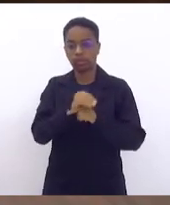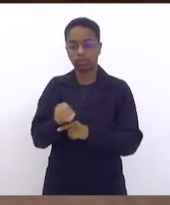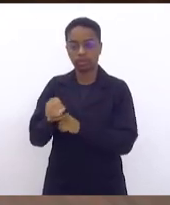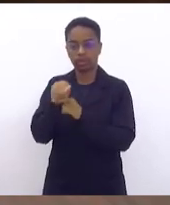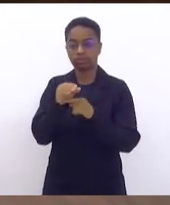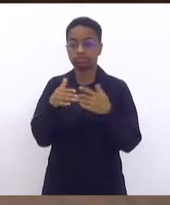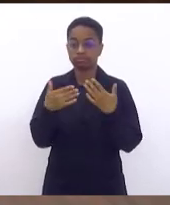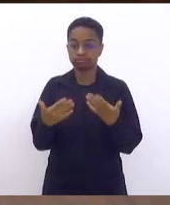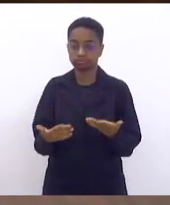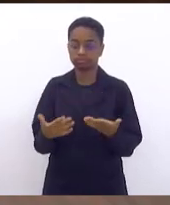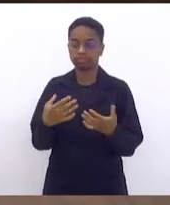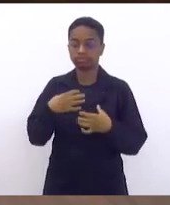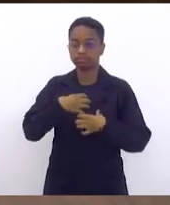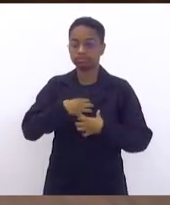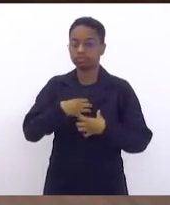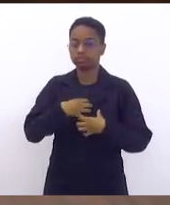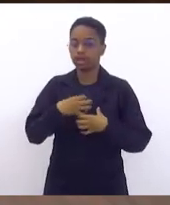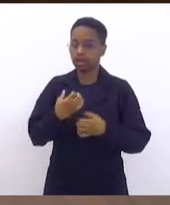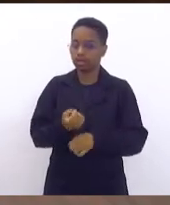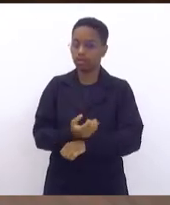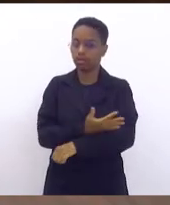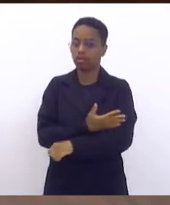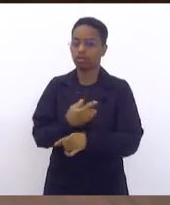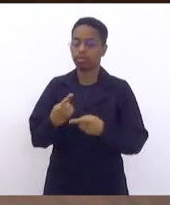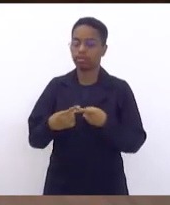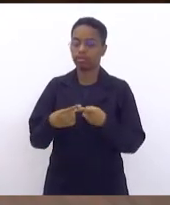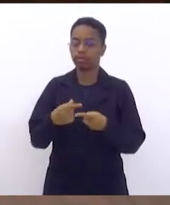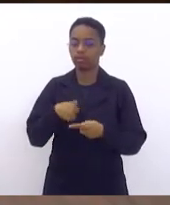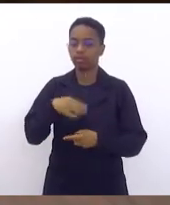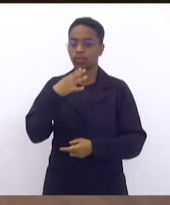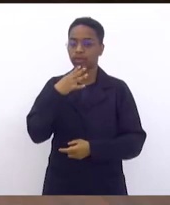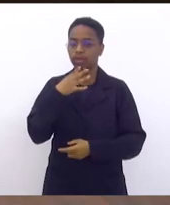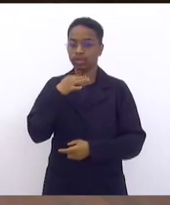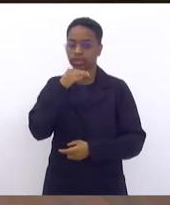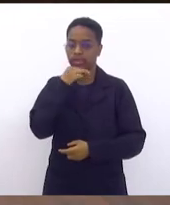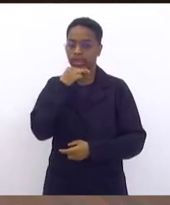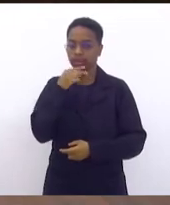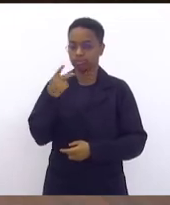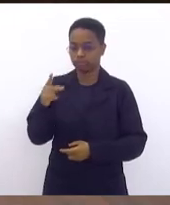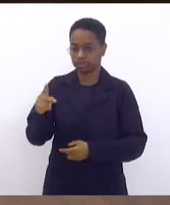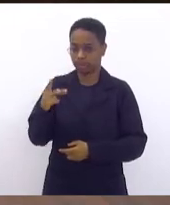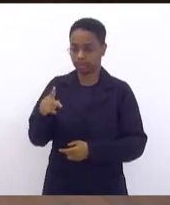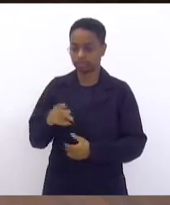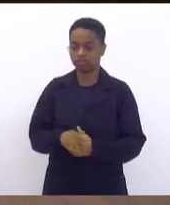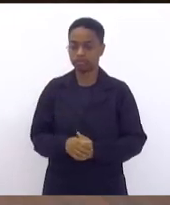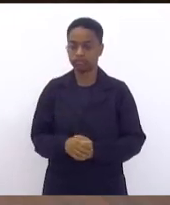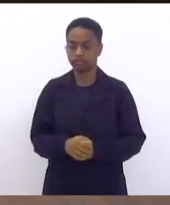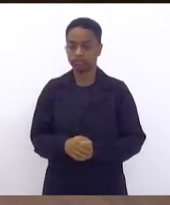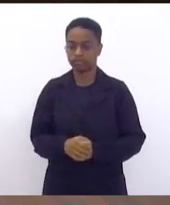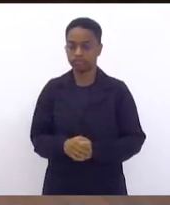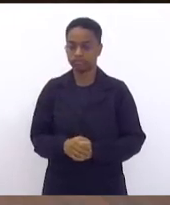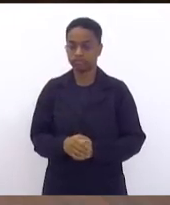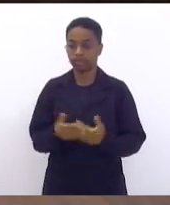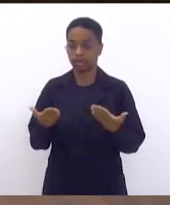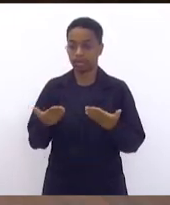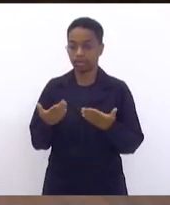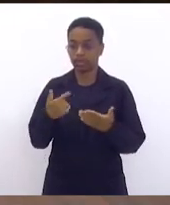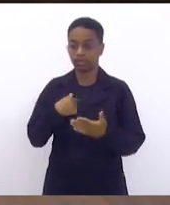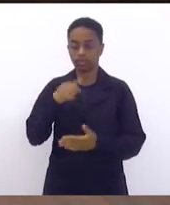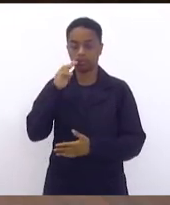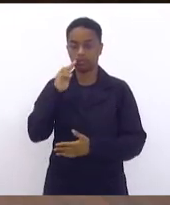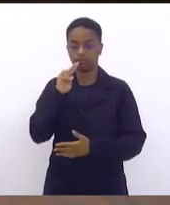Então, eu fiquei muito tocado, porque eu conheci o neto, então, da Débora Coker, e agora estou vendo